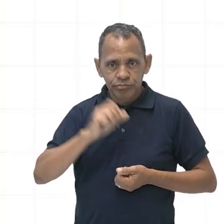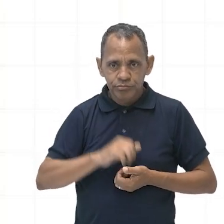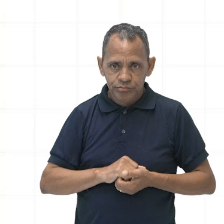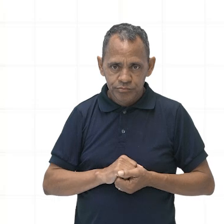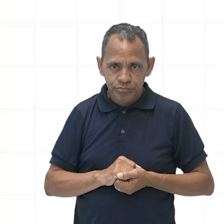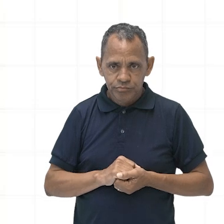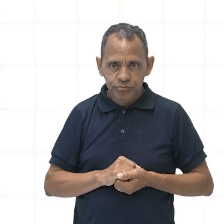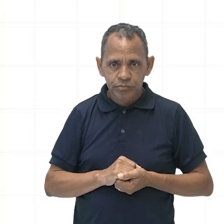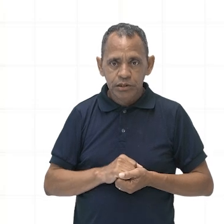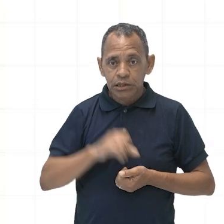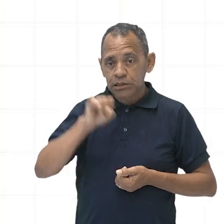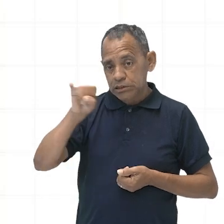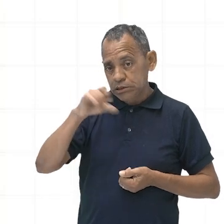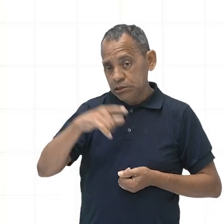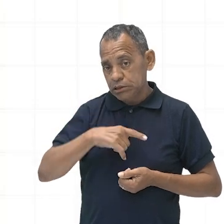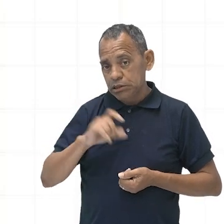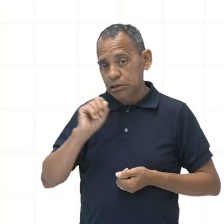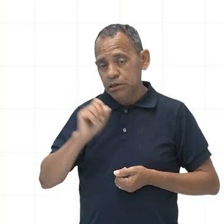tenho aqui, ó,